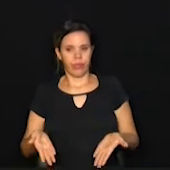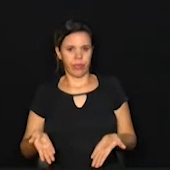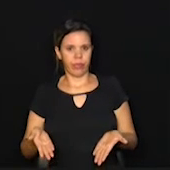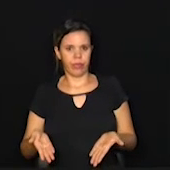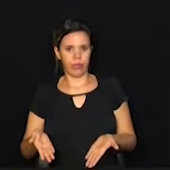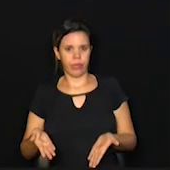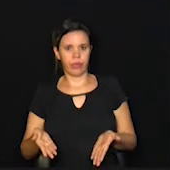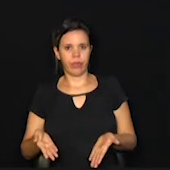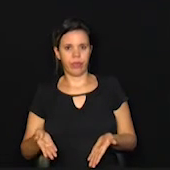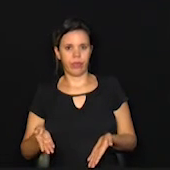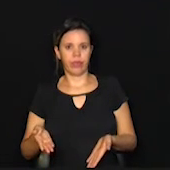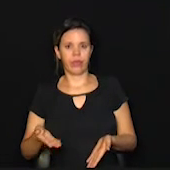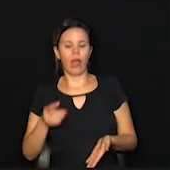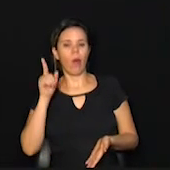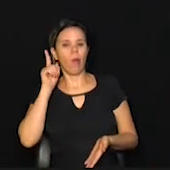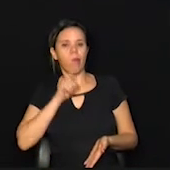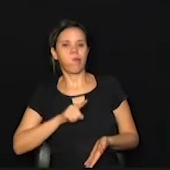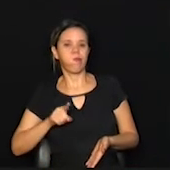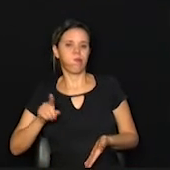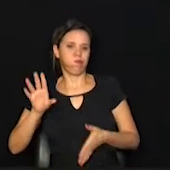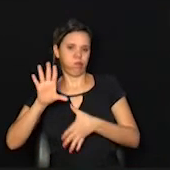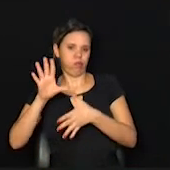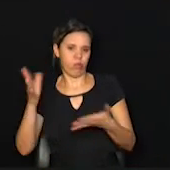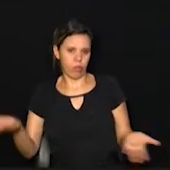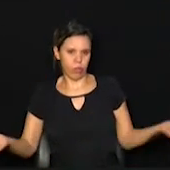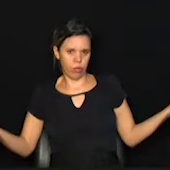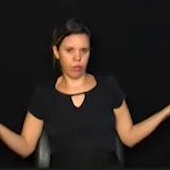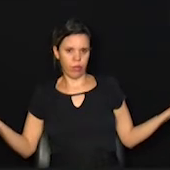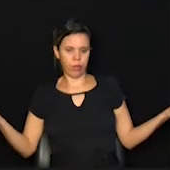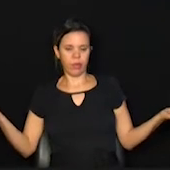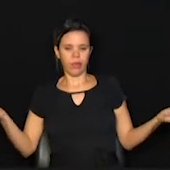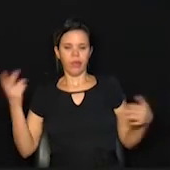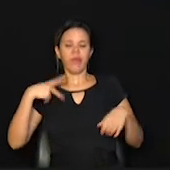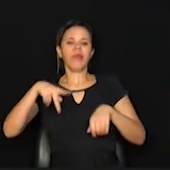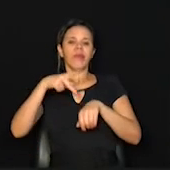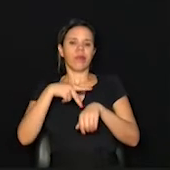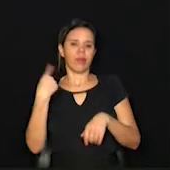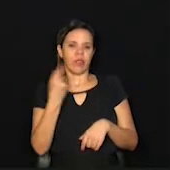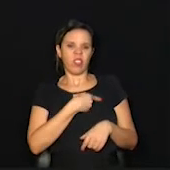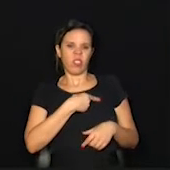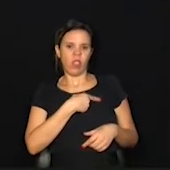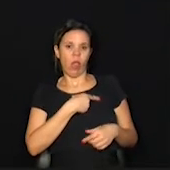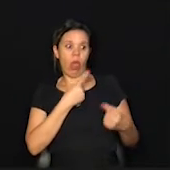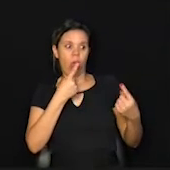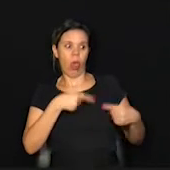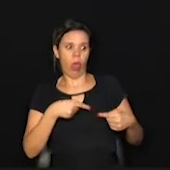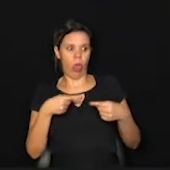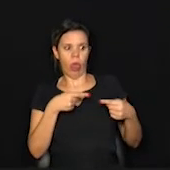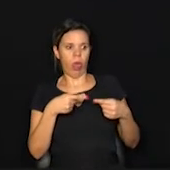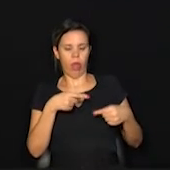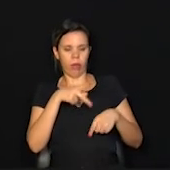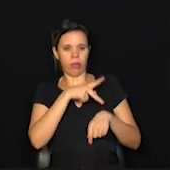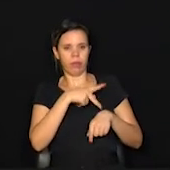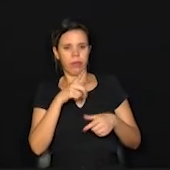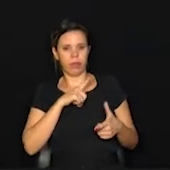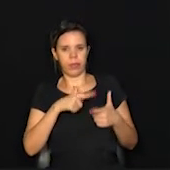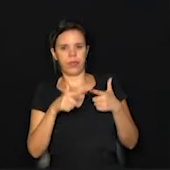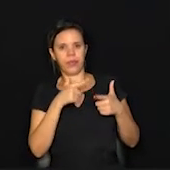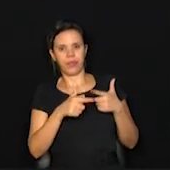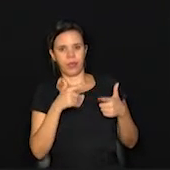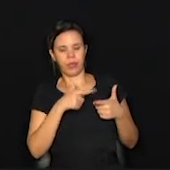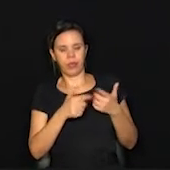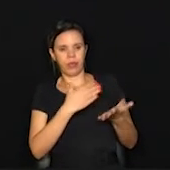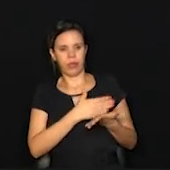chamam-se Estados Unidos da América é o país que nos ameaça Então tem um problemas